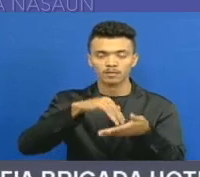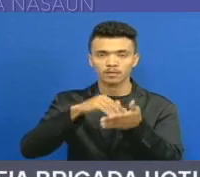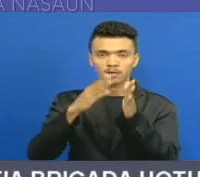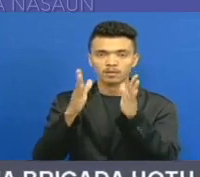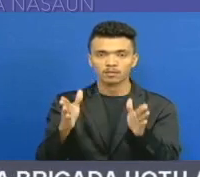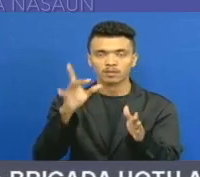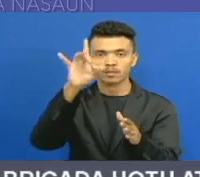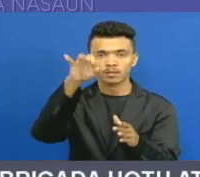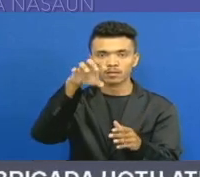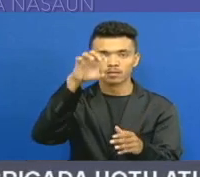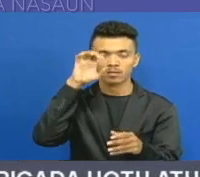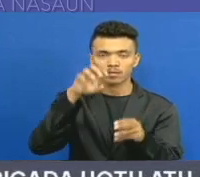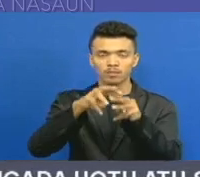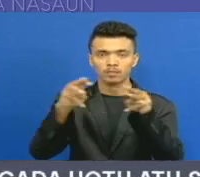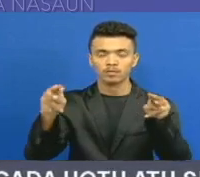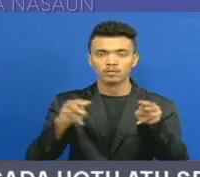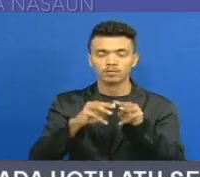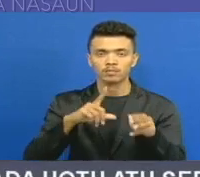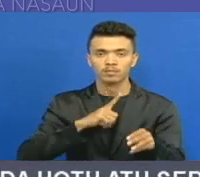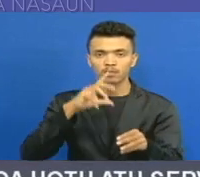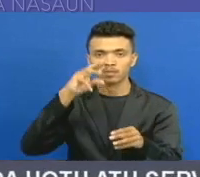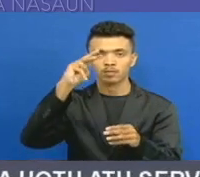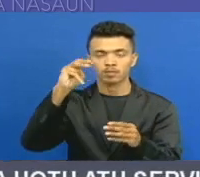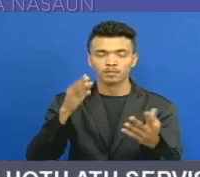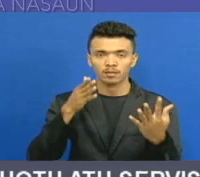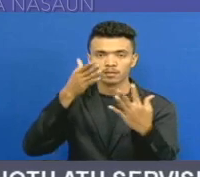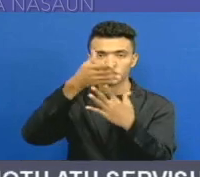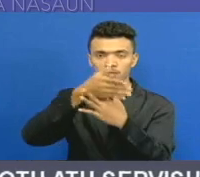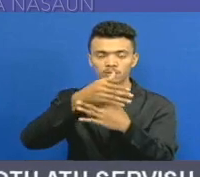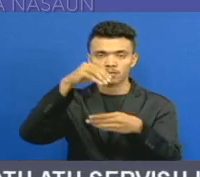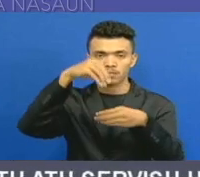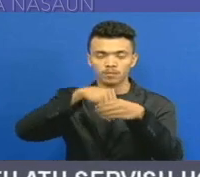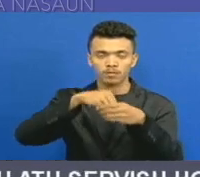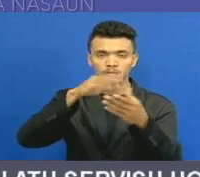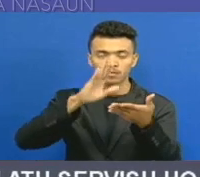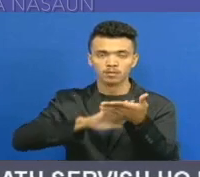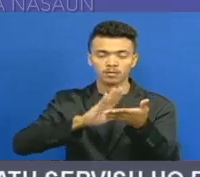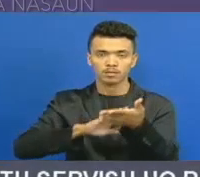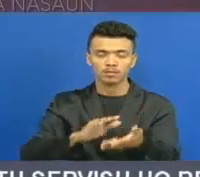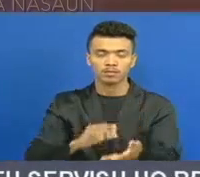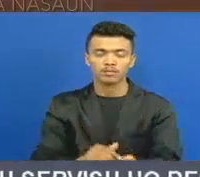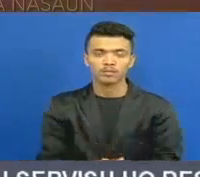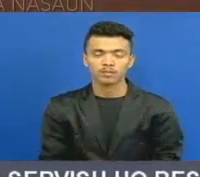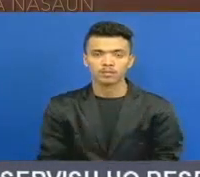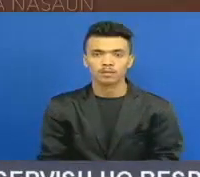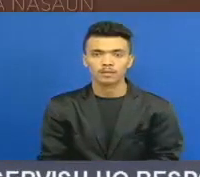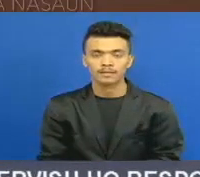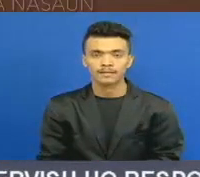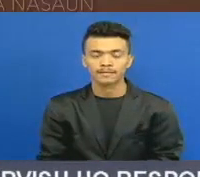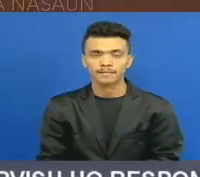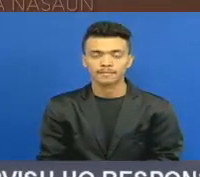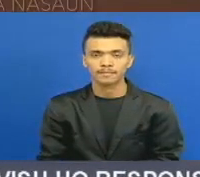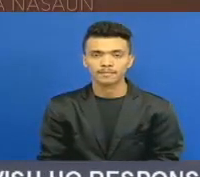Estudante atusualu resting ya município Lauteng acesso ba bolsa mérito. Ba RT Direktur Serviço de